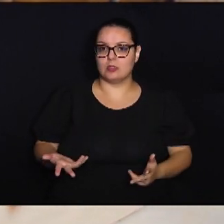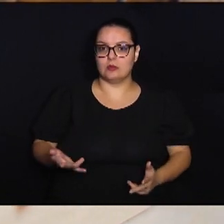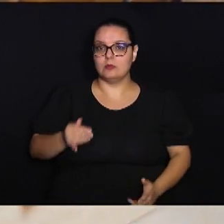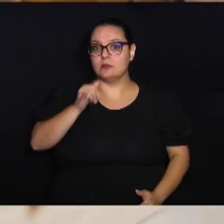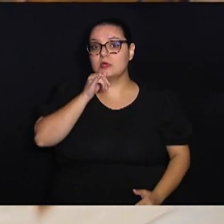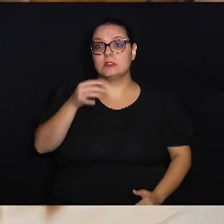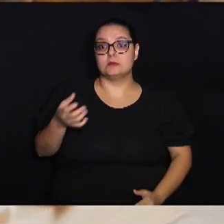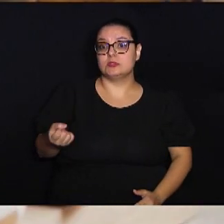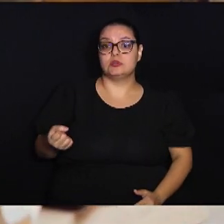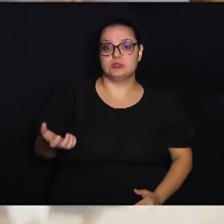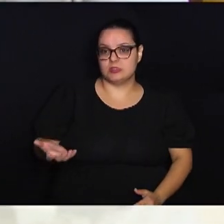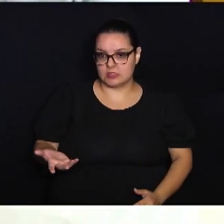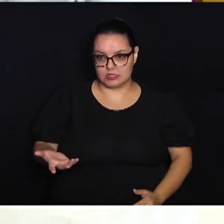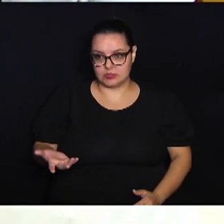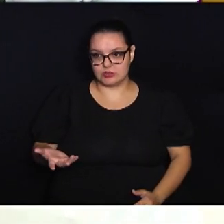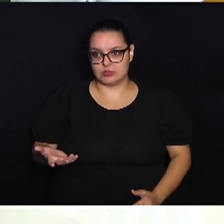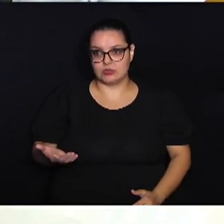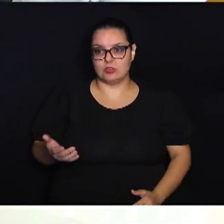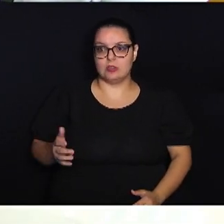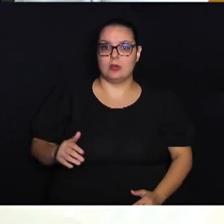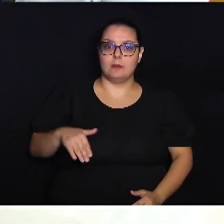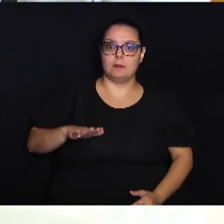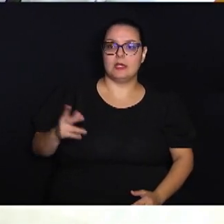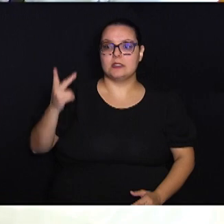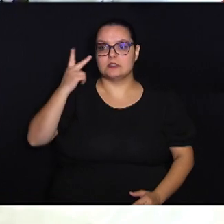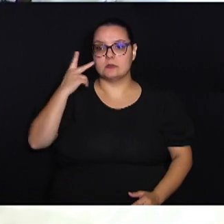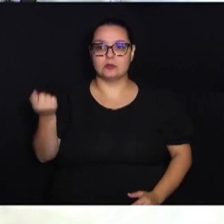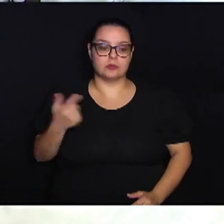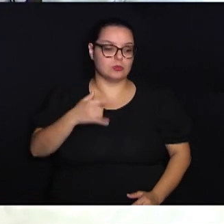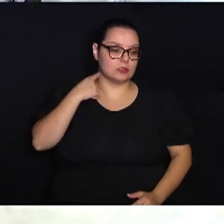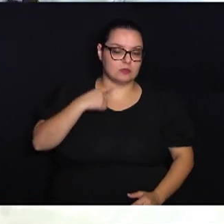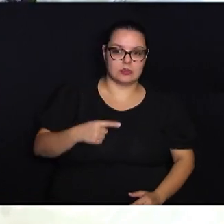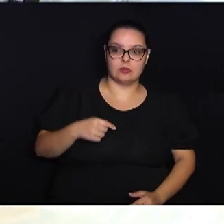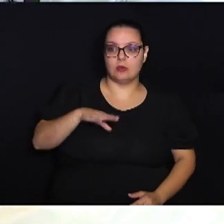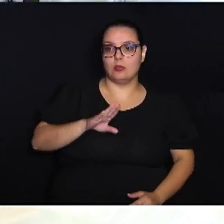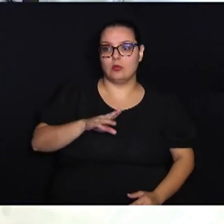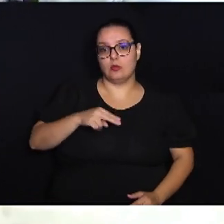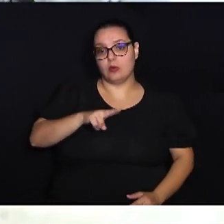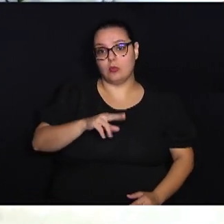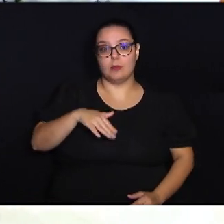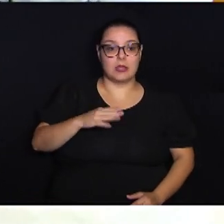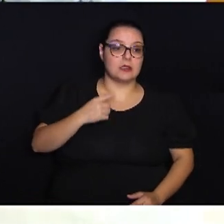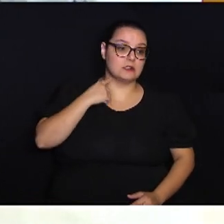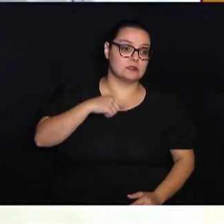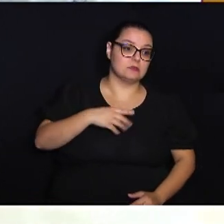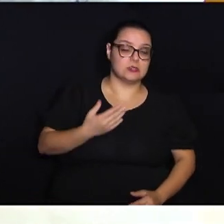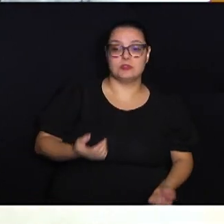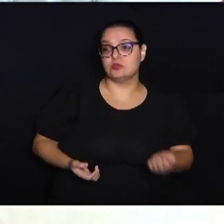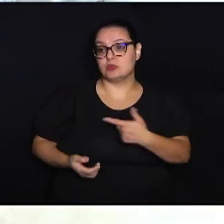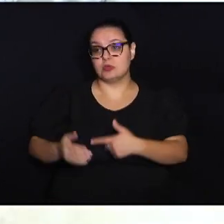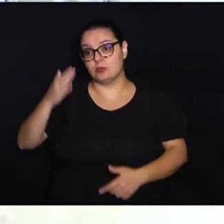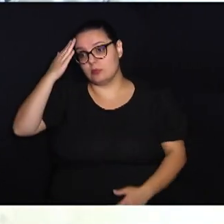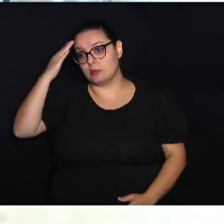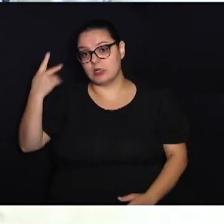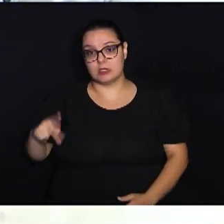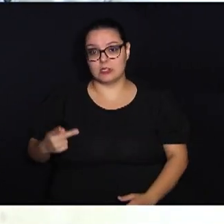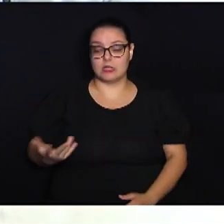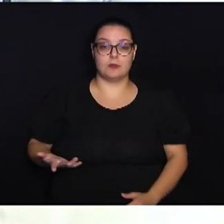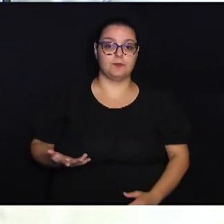são esses que, neste momento, estão deixando o dólar mais atrativo, a aplicação do dólar mais atrativo fora do